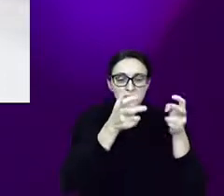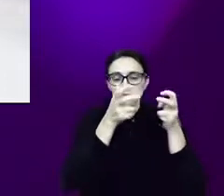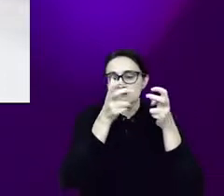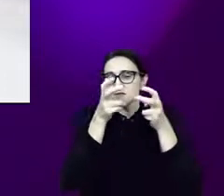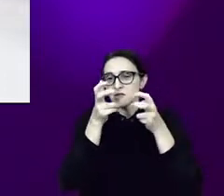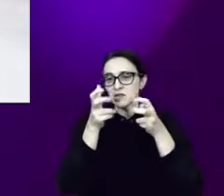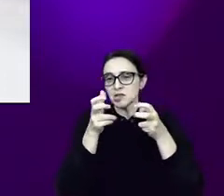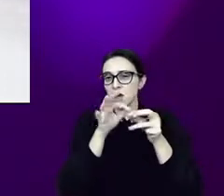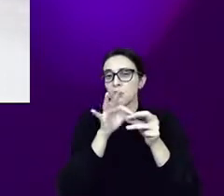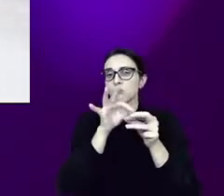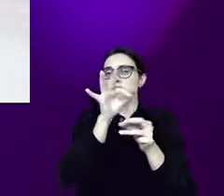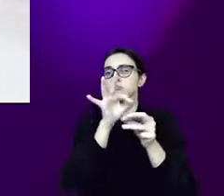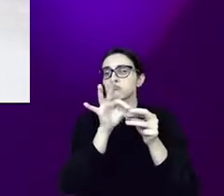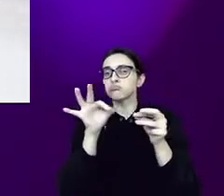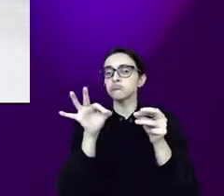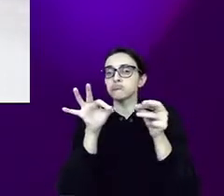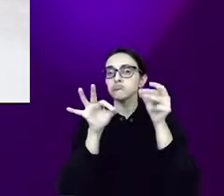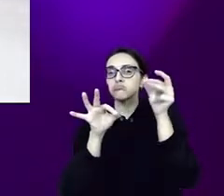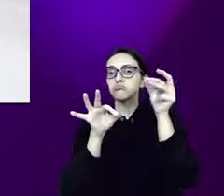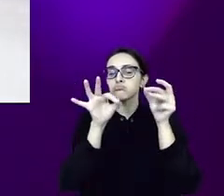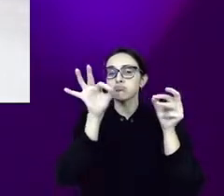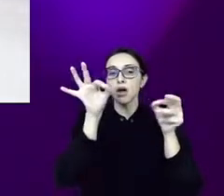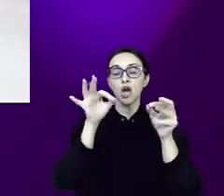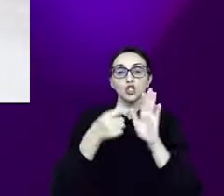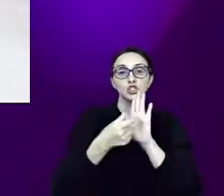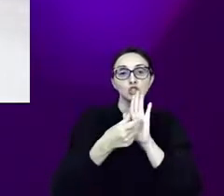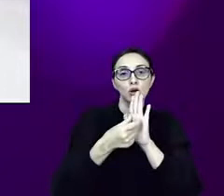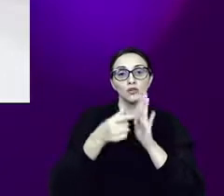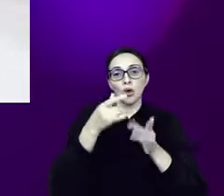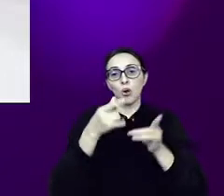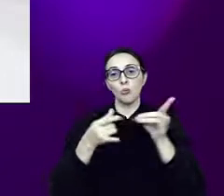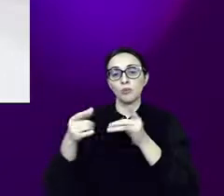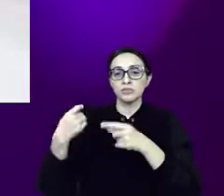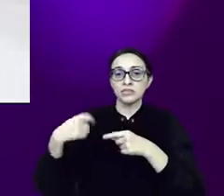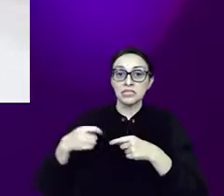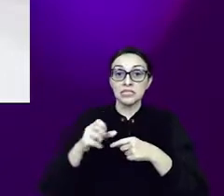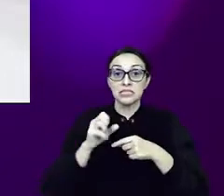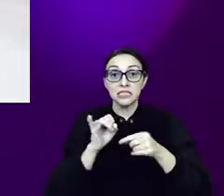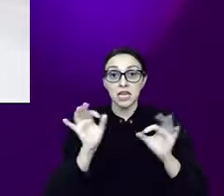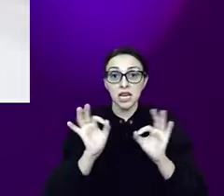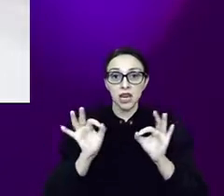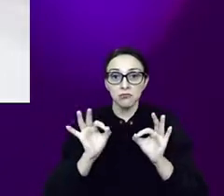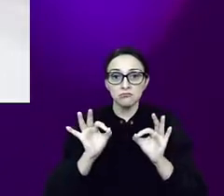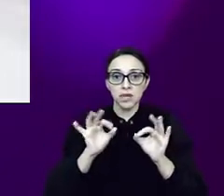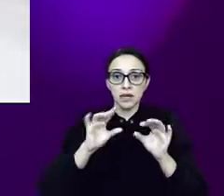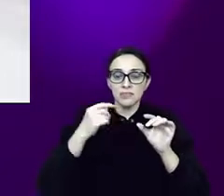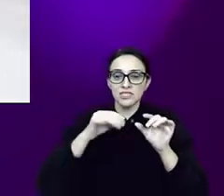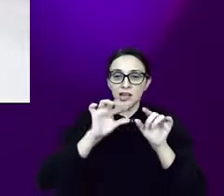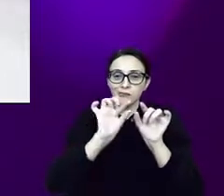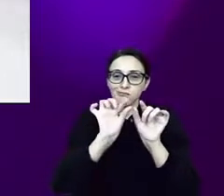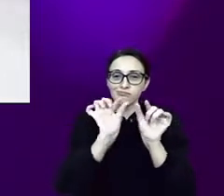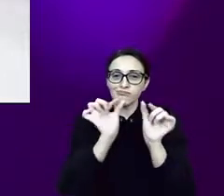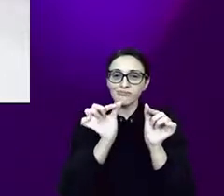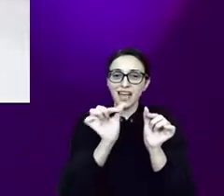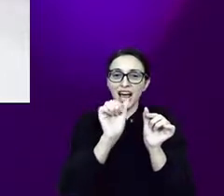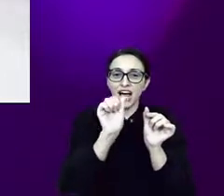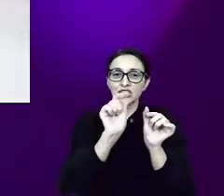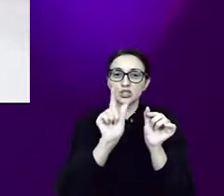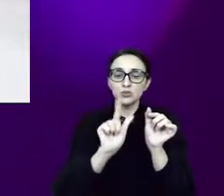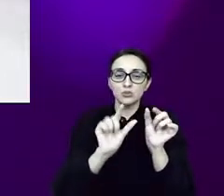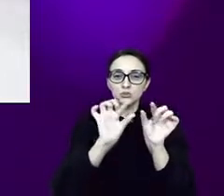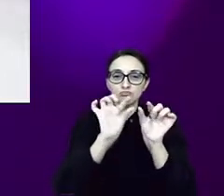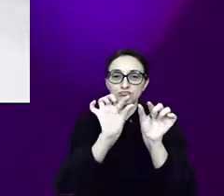as medidas que o robô precisa, que o software precisa. Senão, a gente tem que ir estourando essas esferas azuis, mostrando que